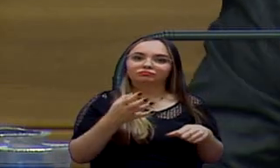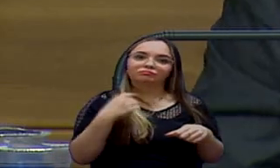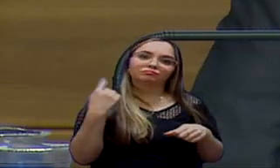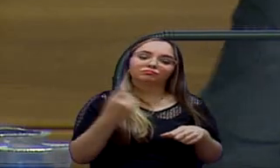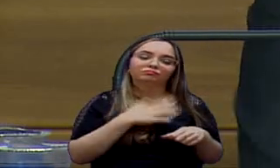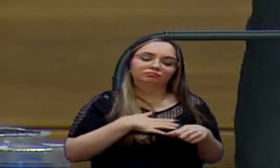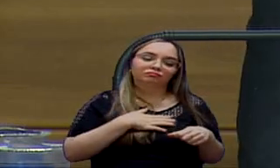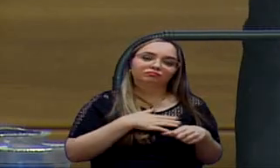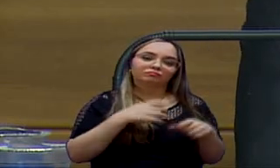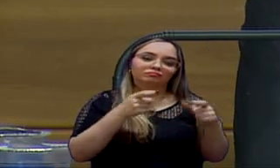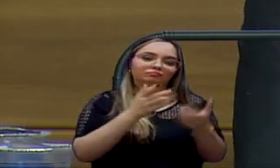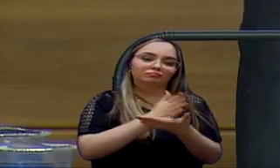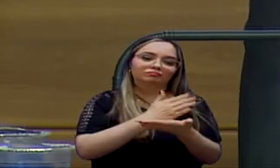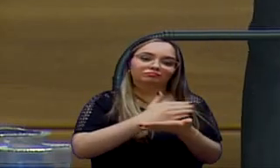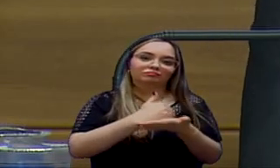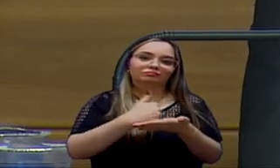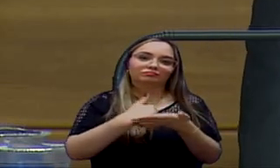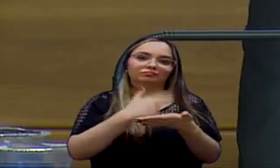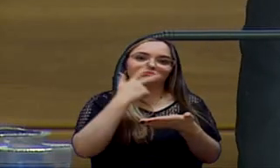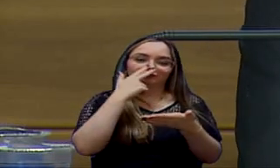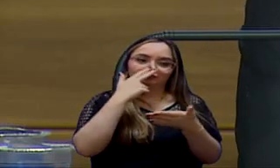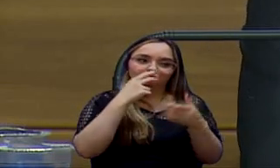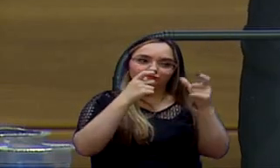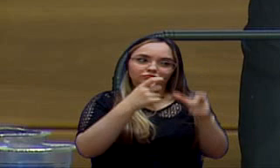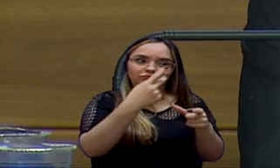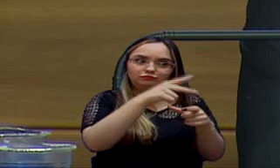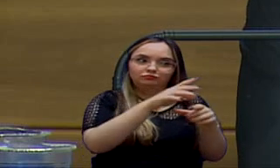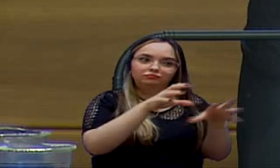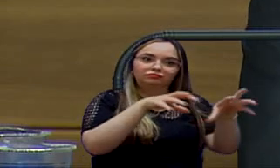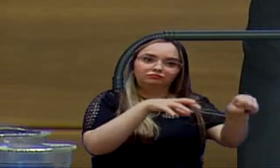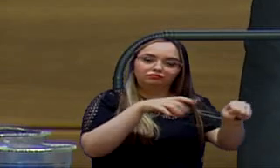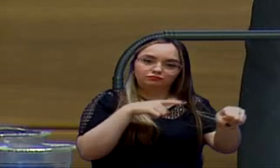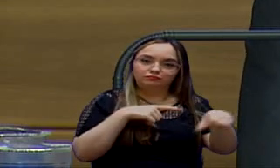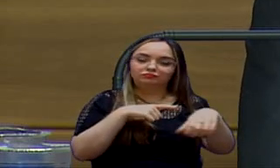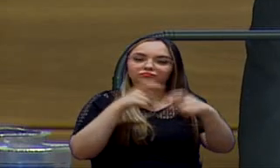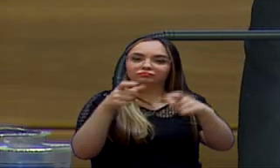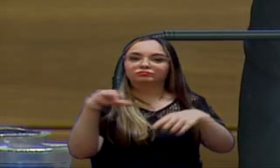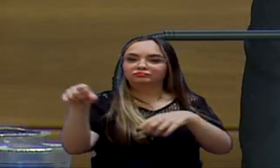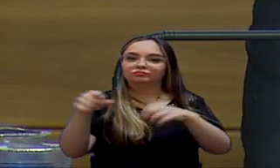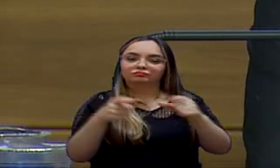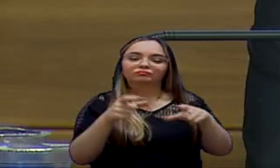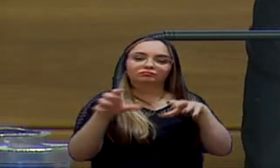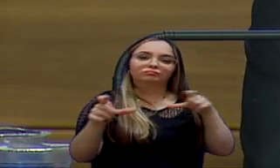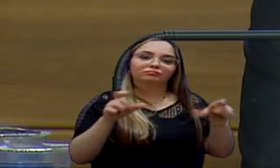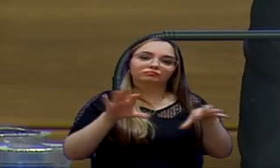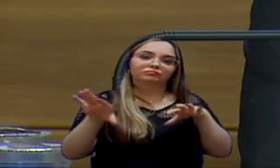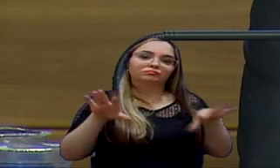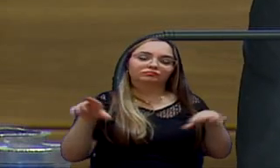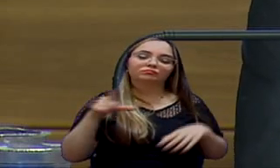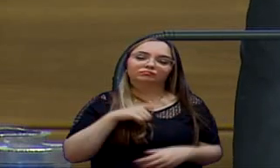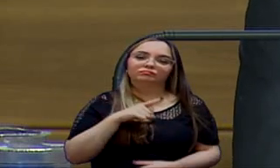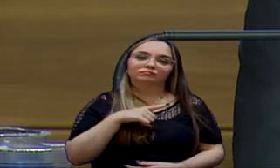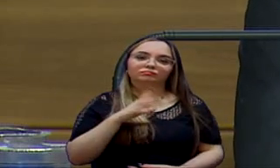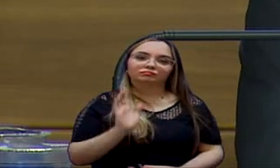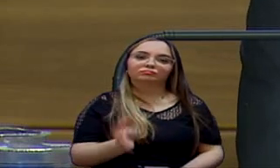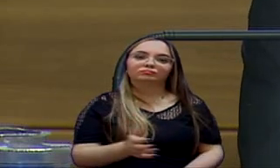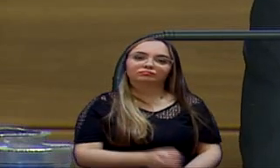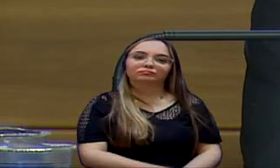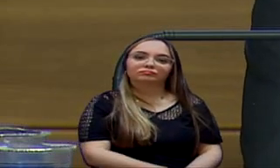locais de região de bom e de fácil acesso para a população